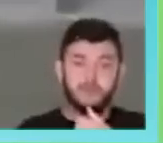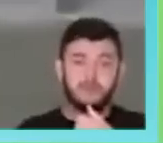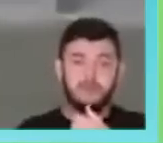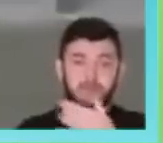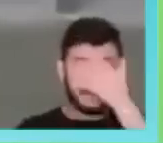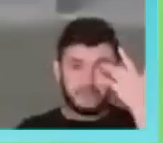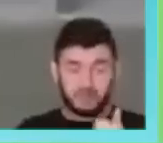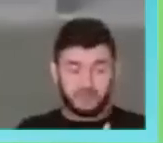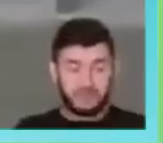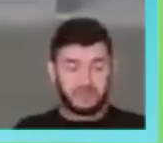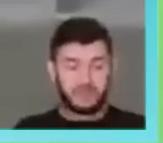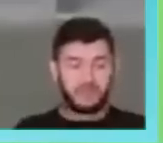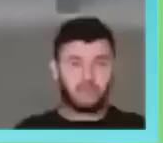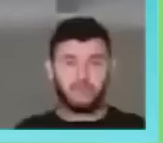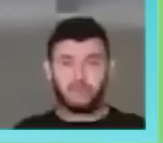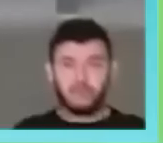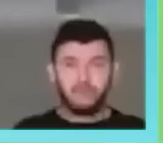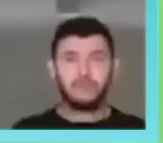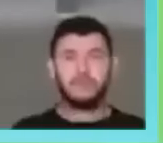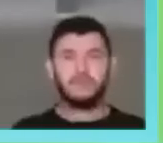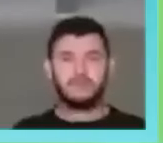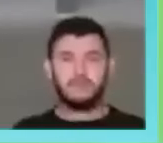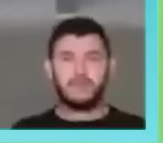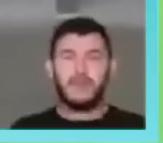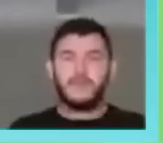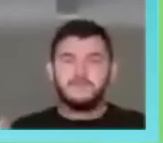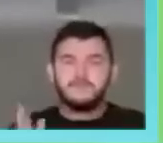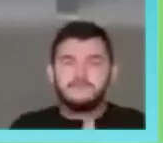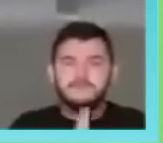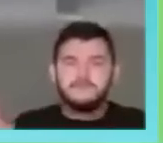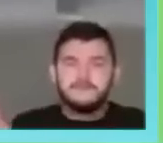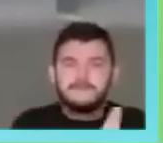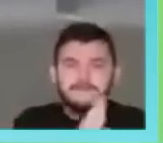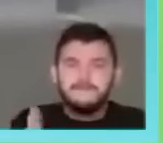seguidores do governo entraram em campo e numa manobra,